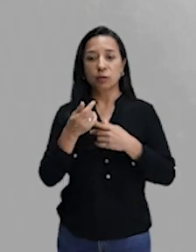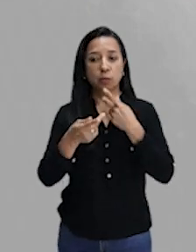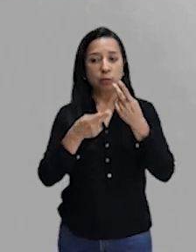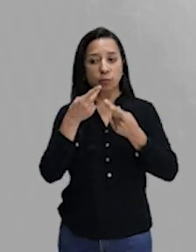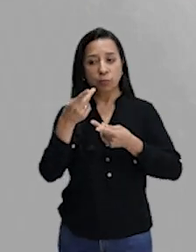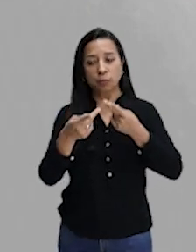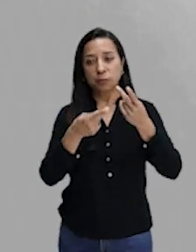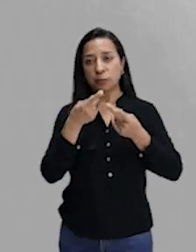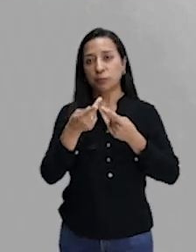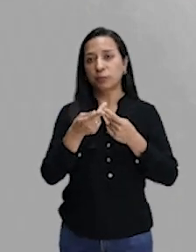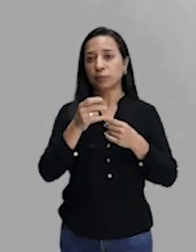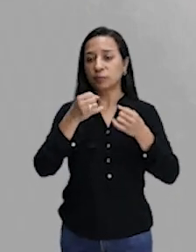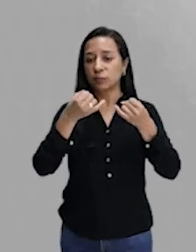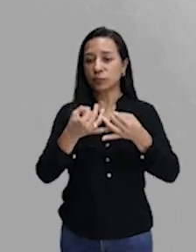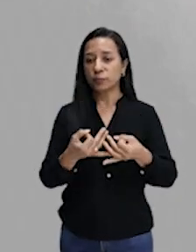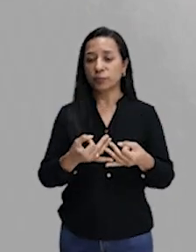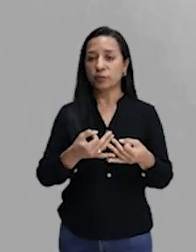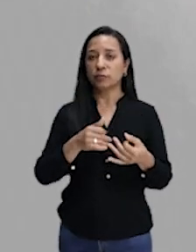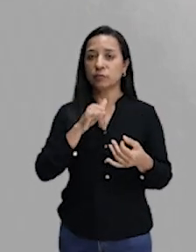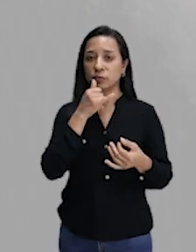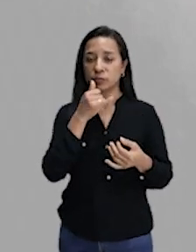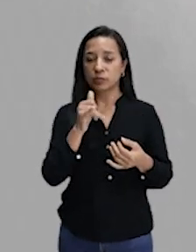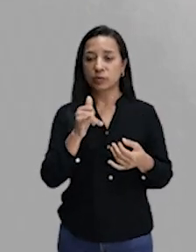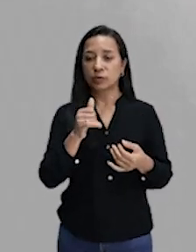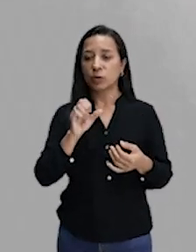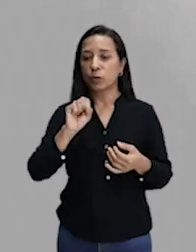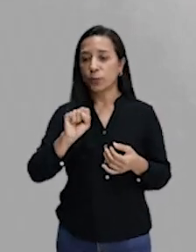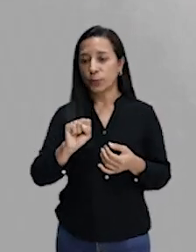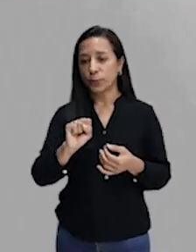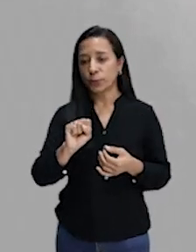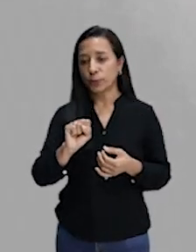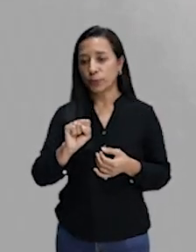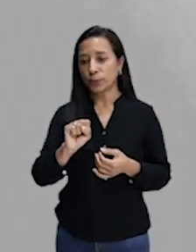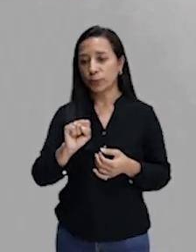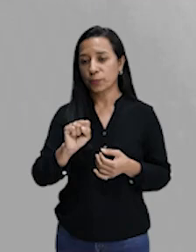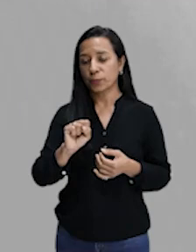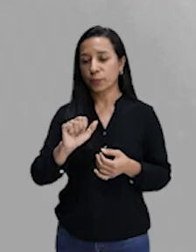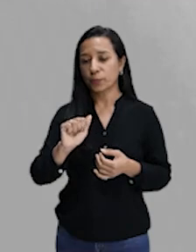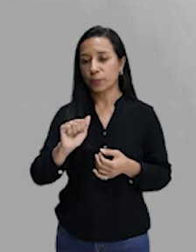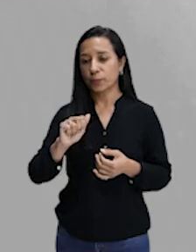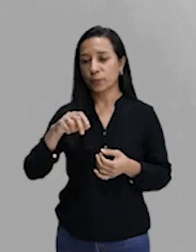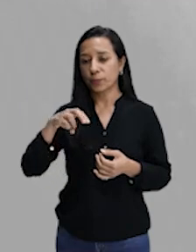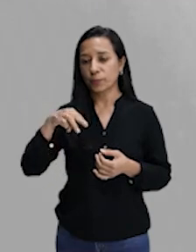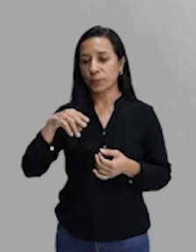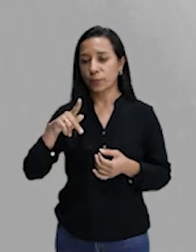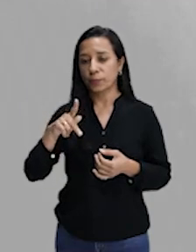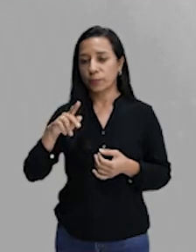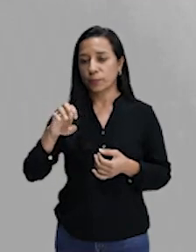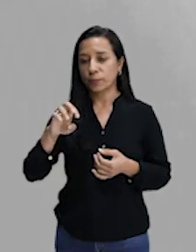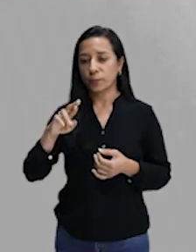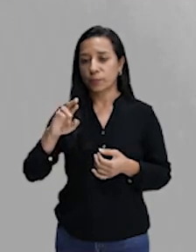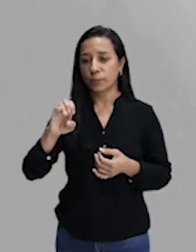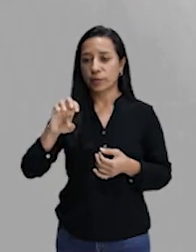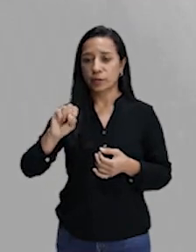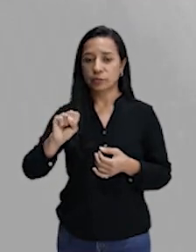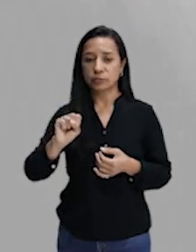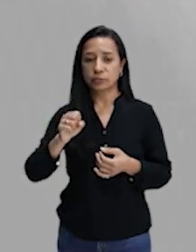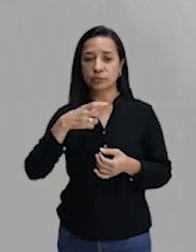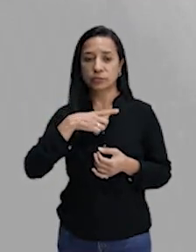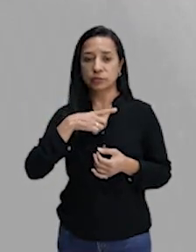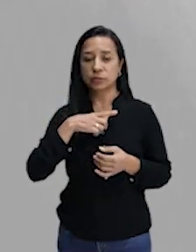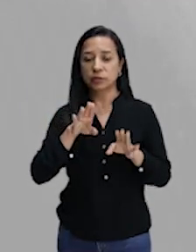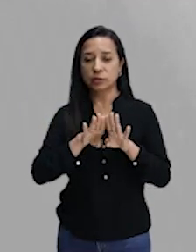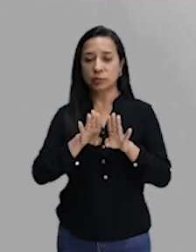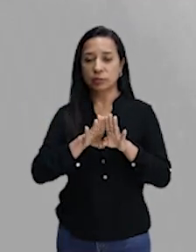elétrica é de 8 amperes Ok de 8 amperes e ele dá a carga